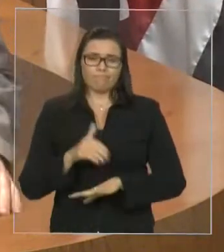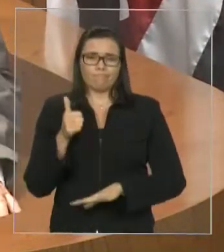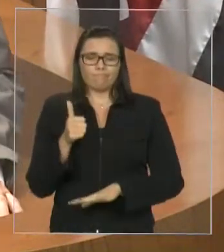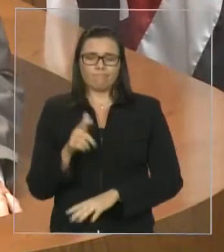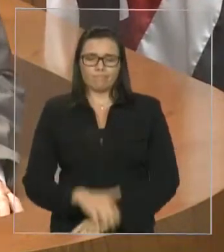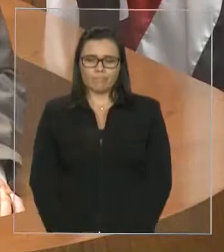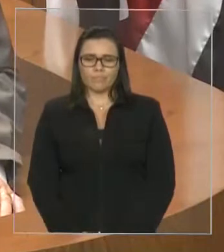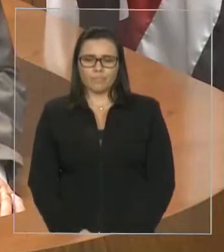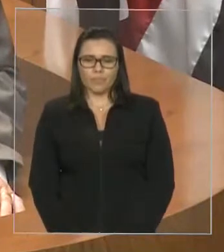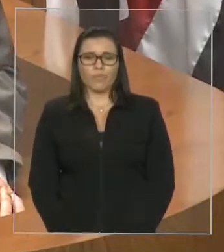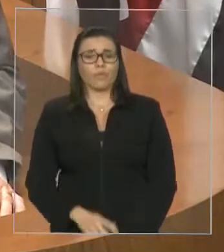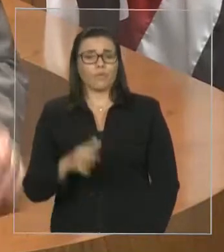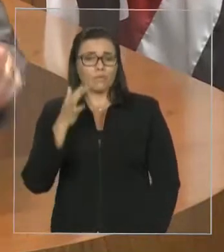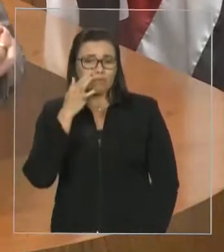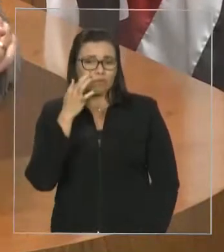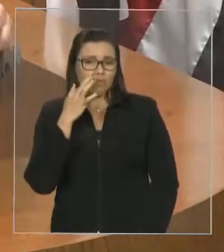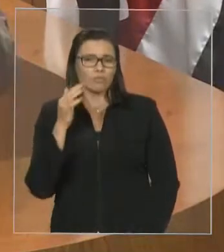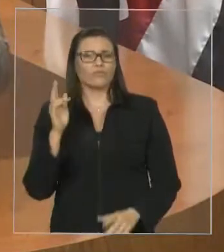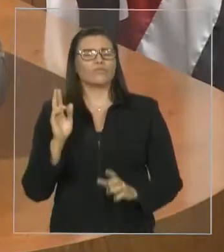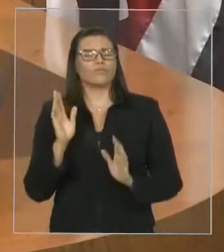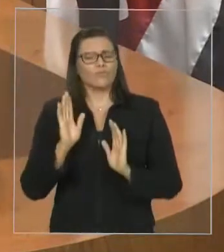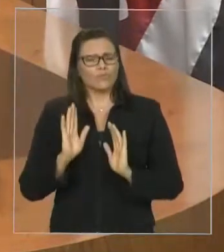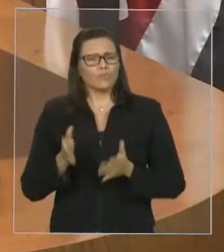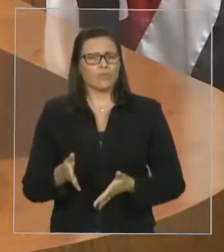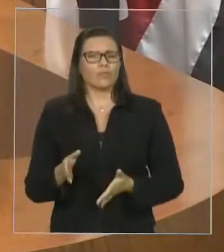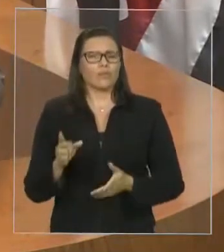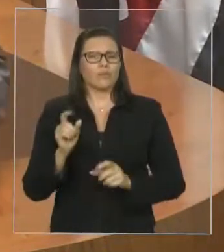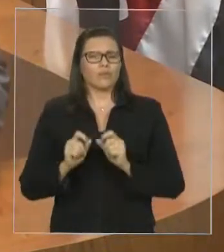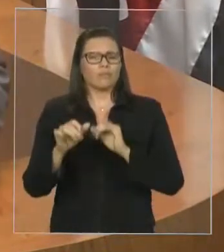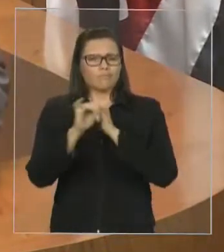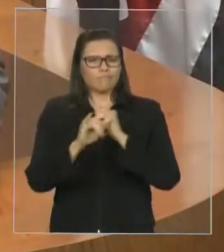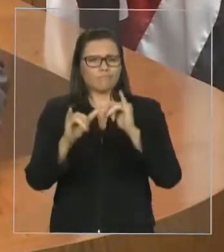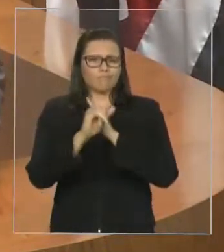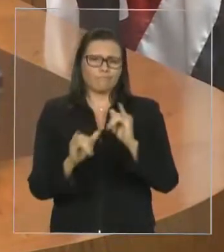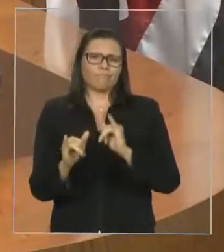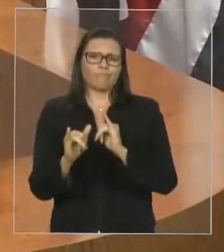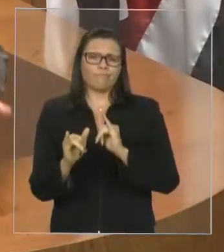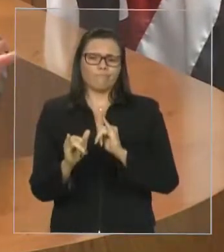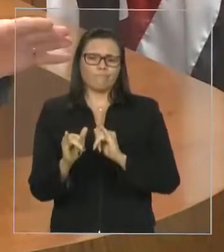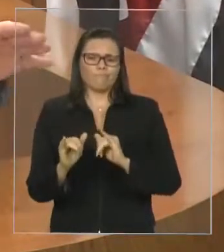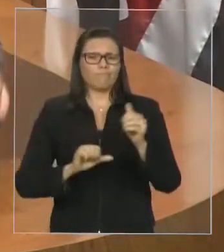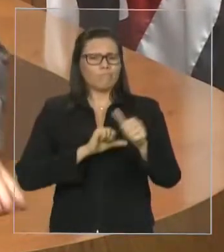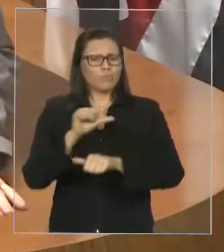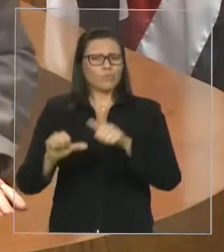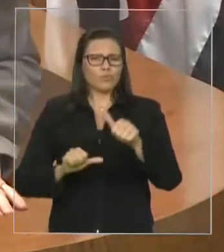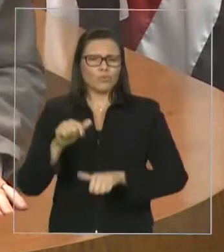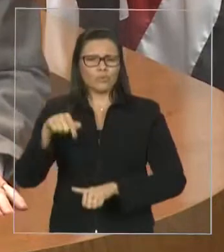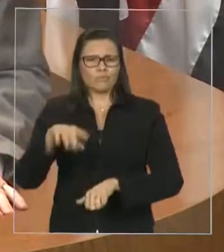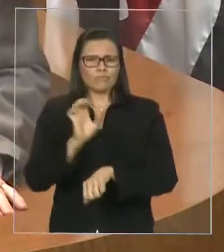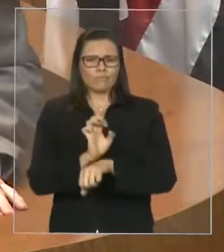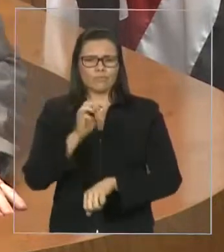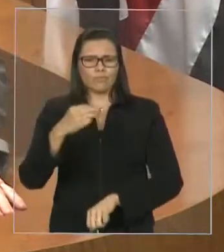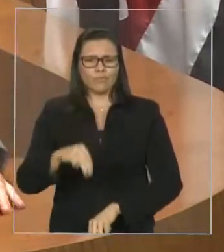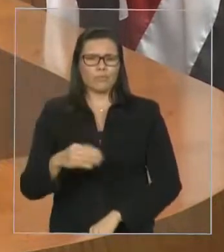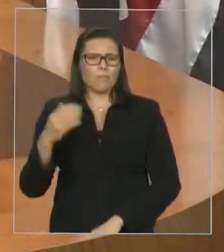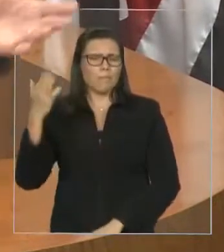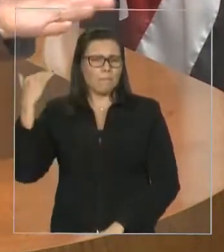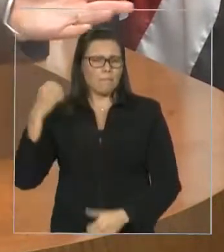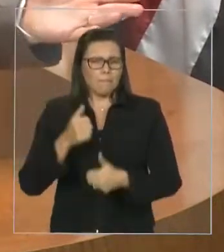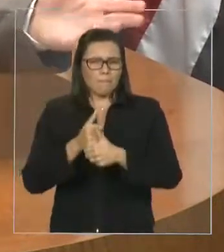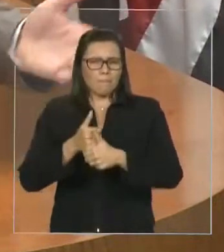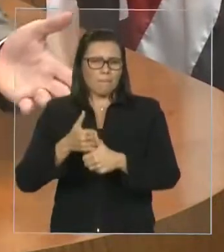já se manifestou, que também é outra coisa que mudou muito no Maranhão. Antigamente o Maranhão, até o governo anterior,